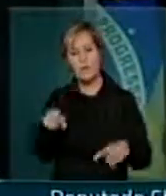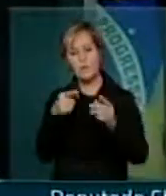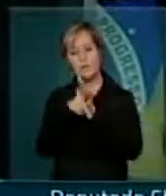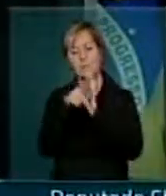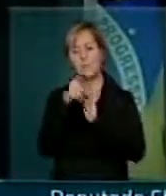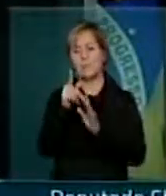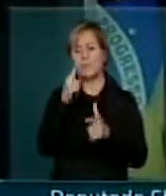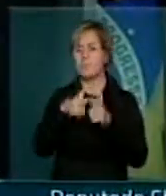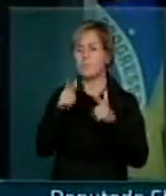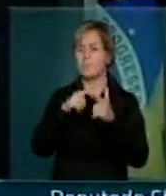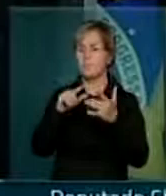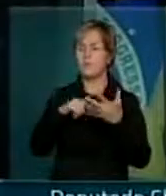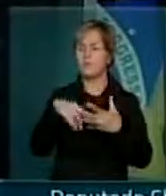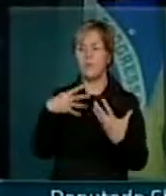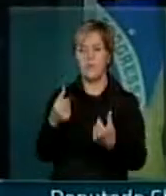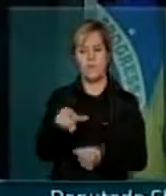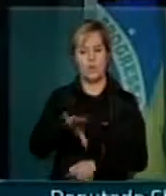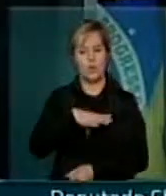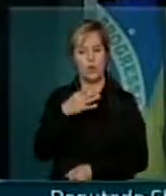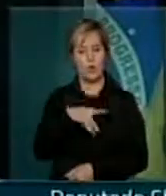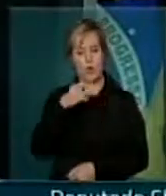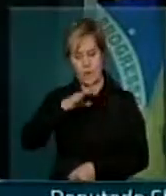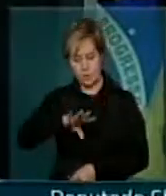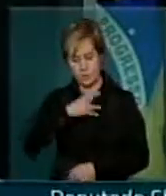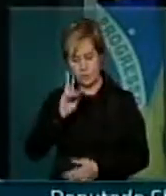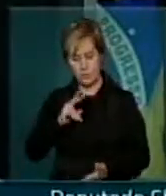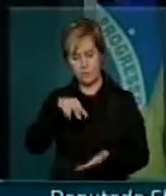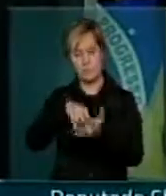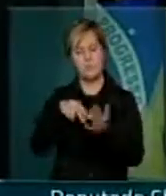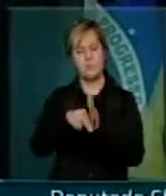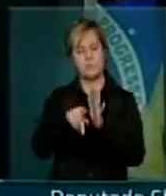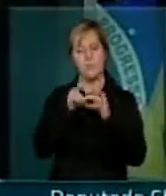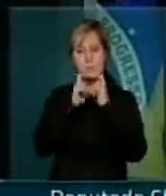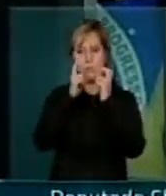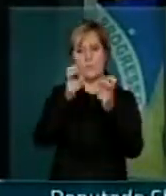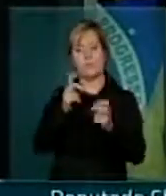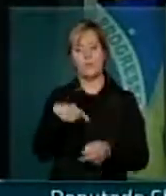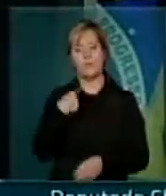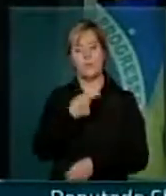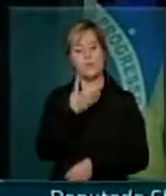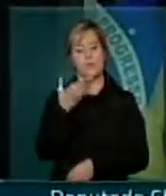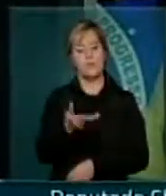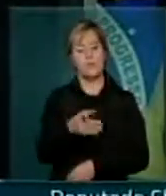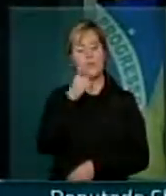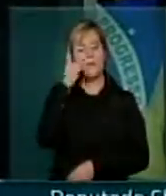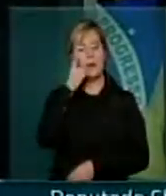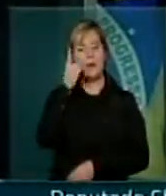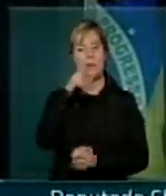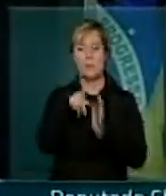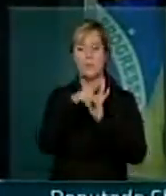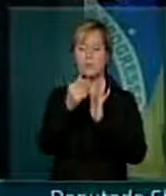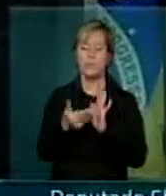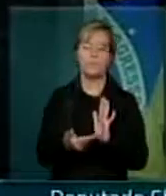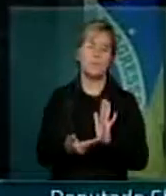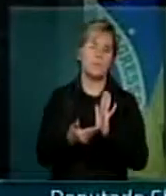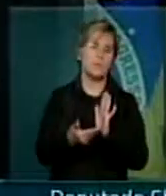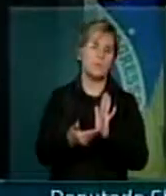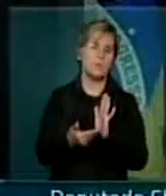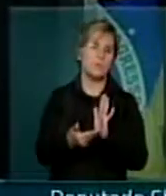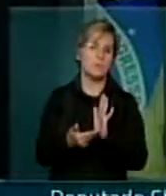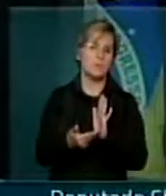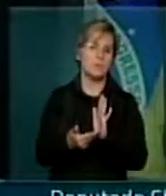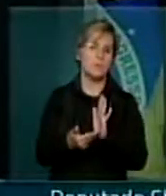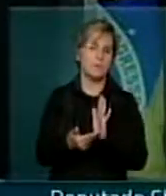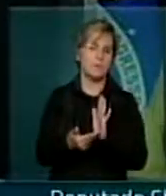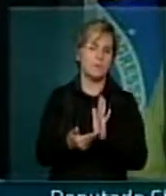ter coragem, vamos ter ousadia. E, senhor presidente, nós aqui, nós, parlamento brasileiro, tão